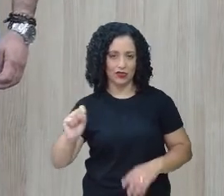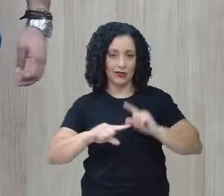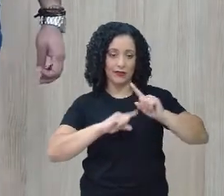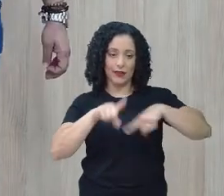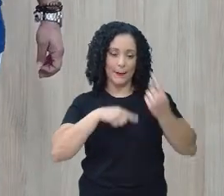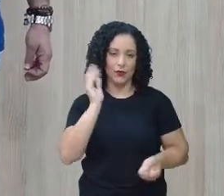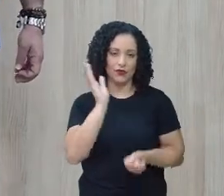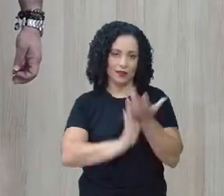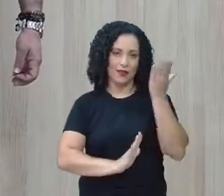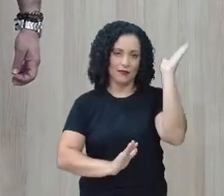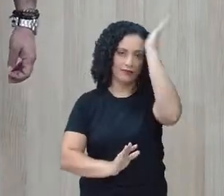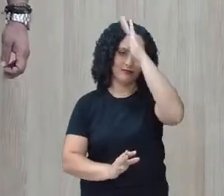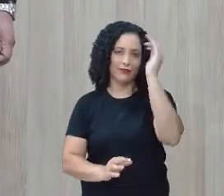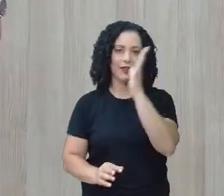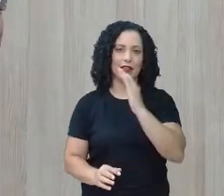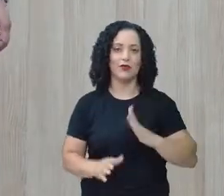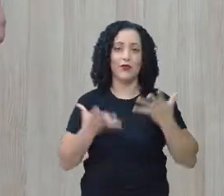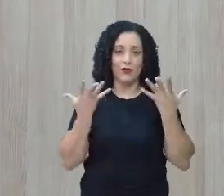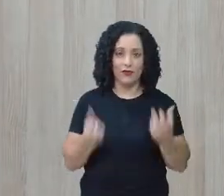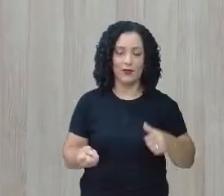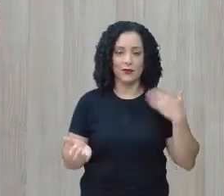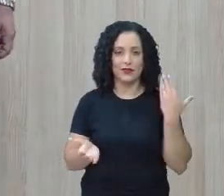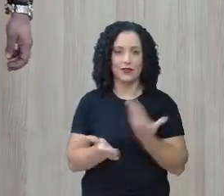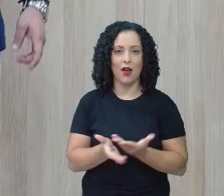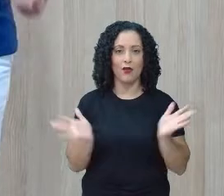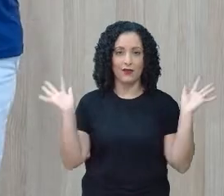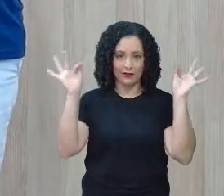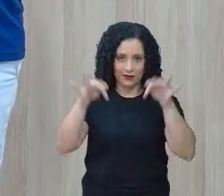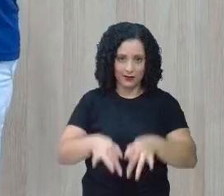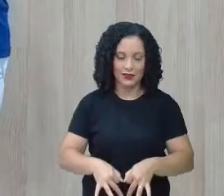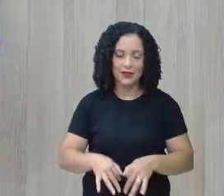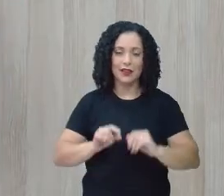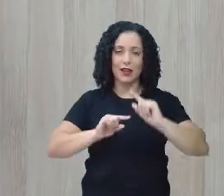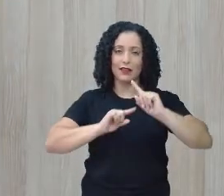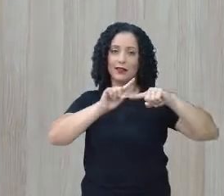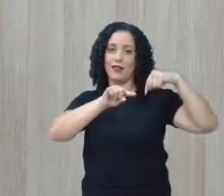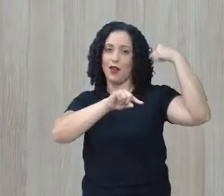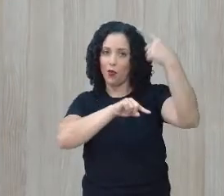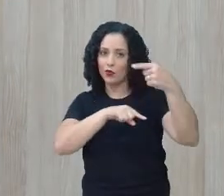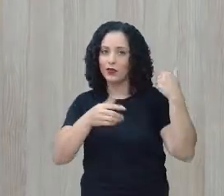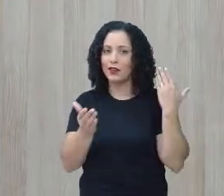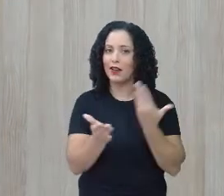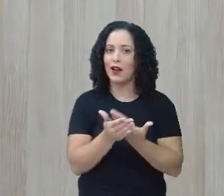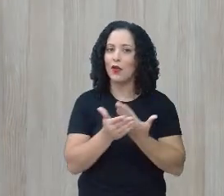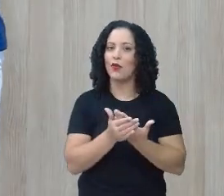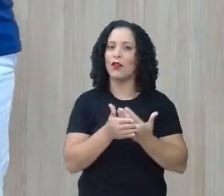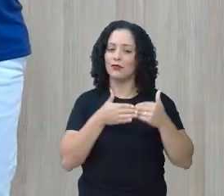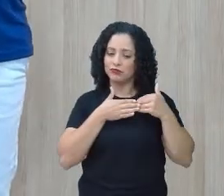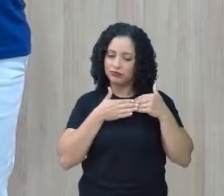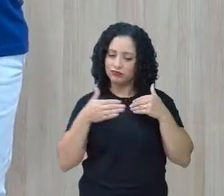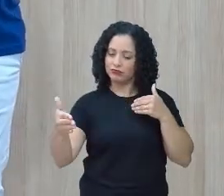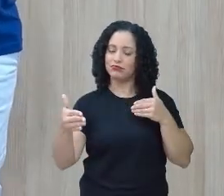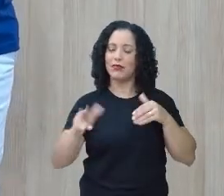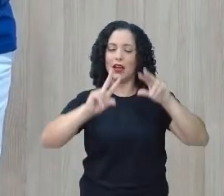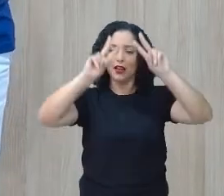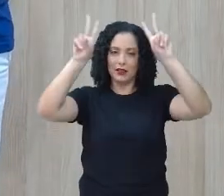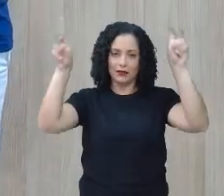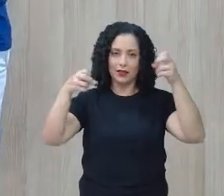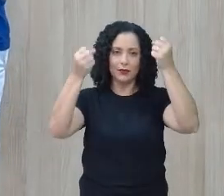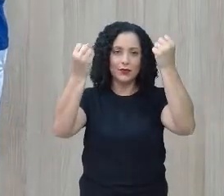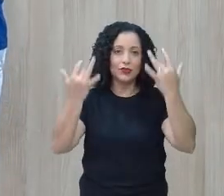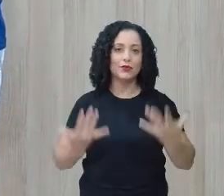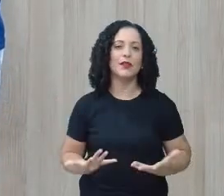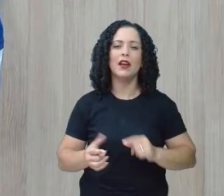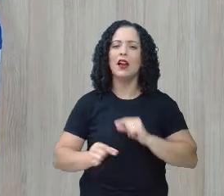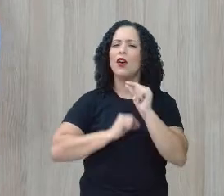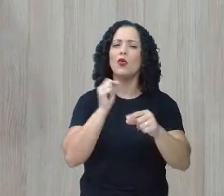ok? Vejam, vamos encerrar nossa aula por aqui e na próxima aula a gente continua falando aí